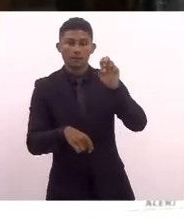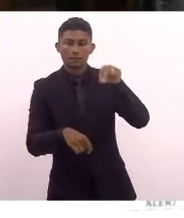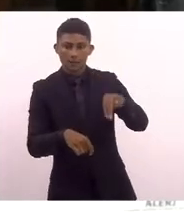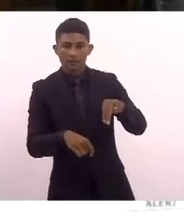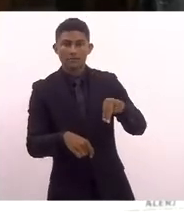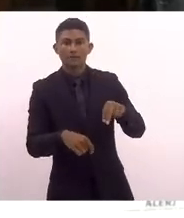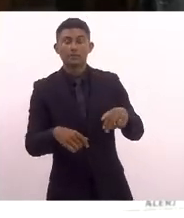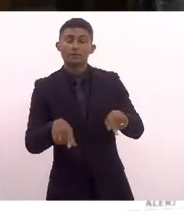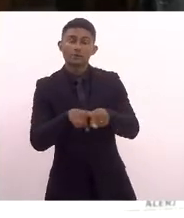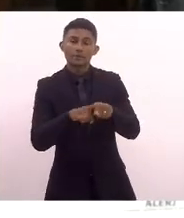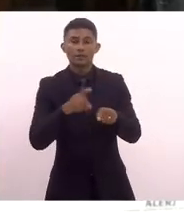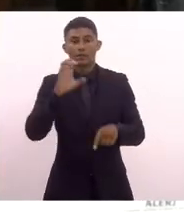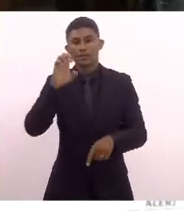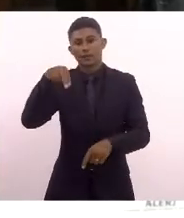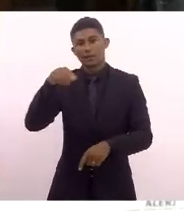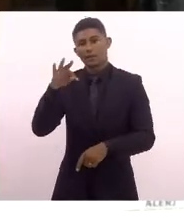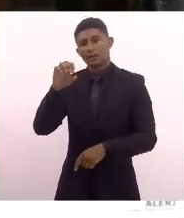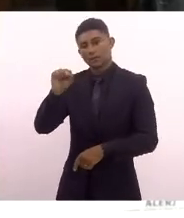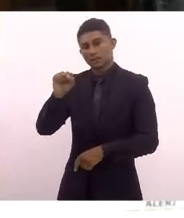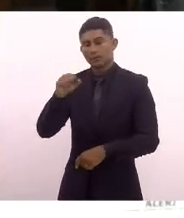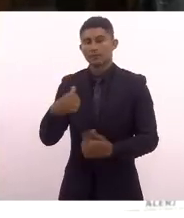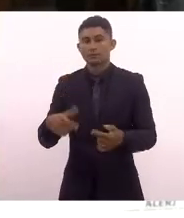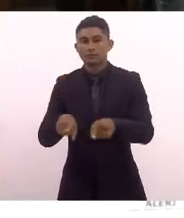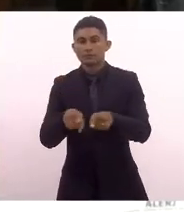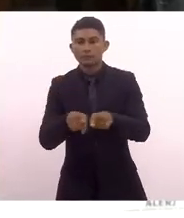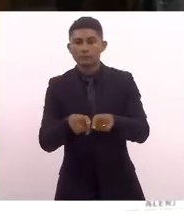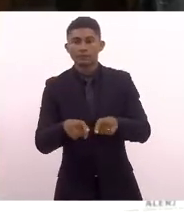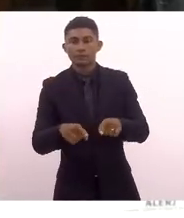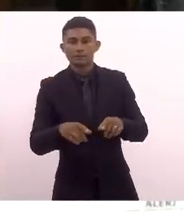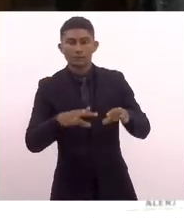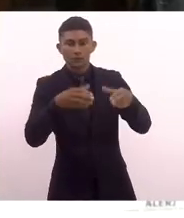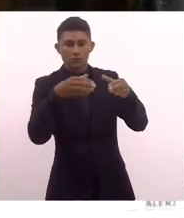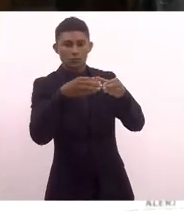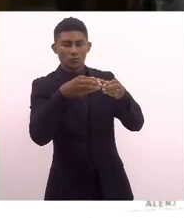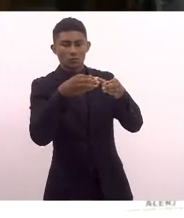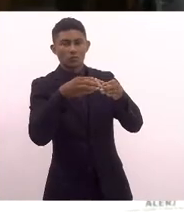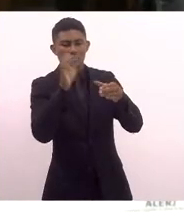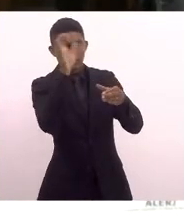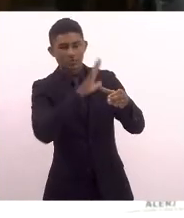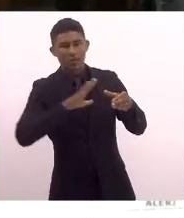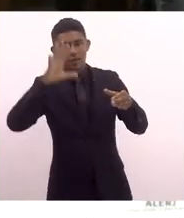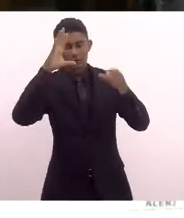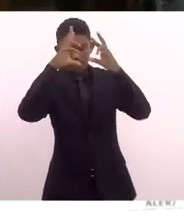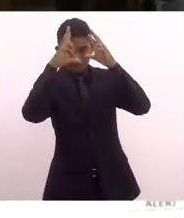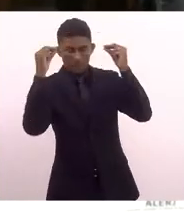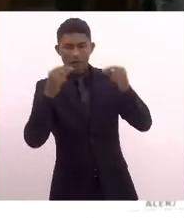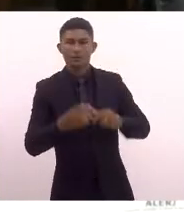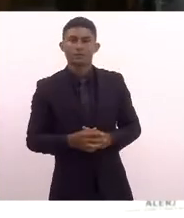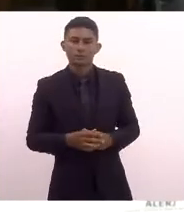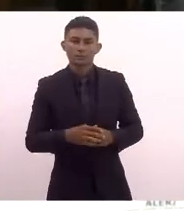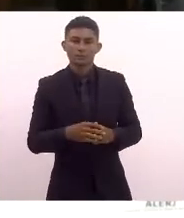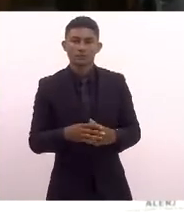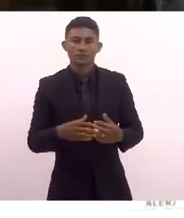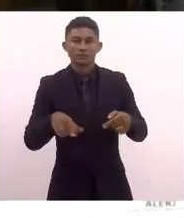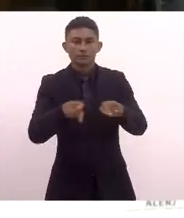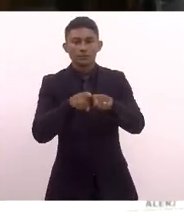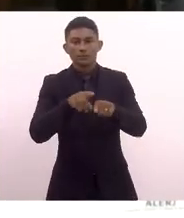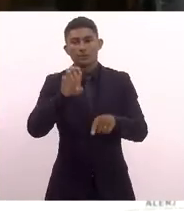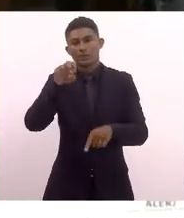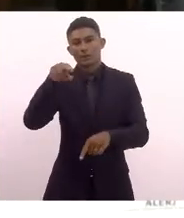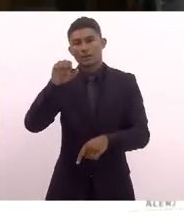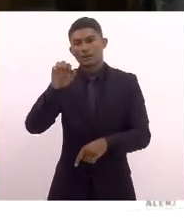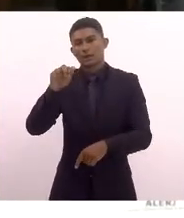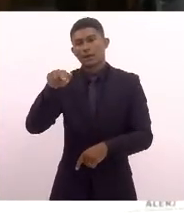junto com a CNTS, junto com a Federação Nacional dos Enfermeiros, junto com a ENEMF, junto